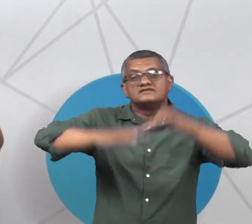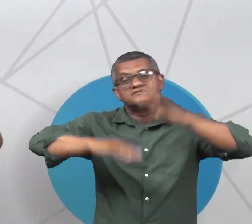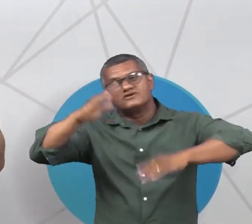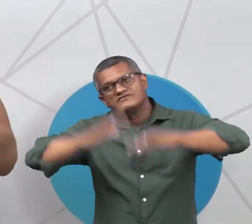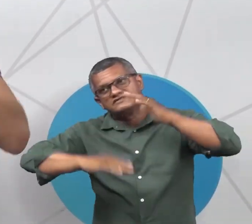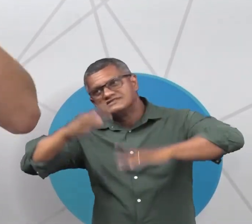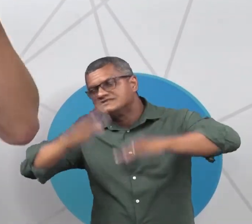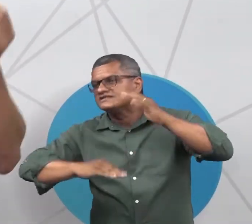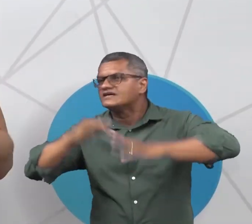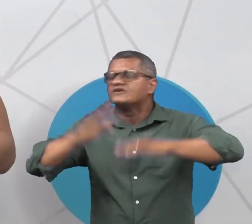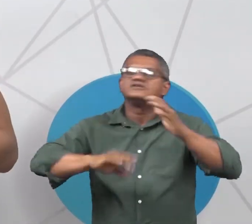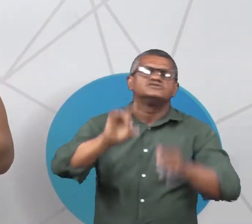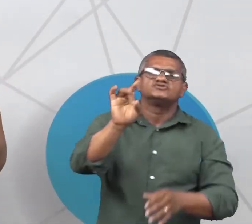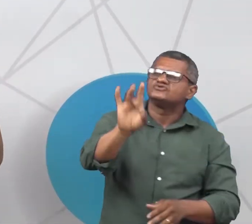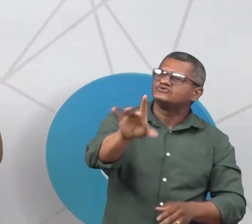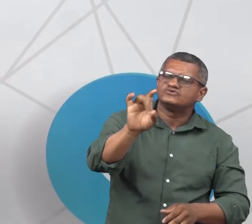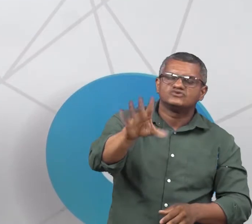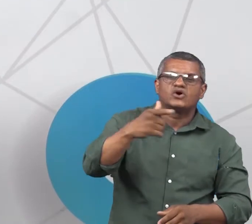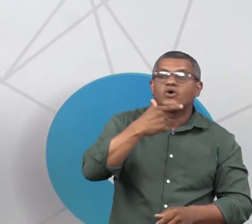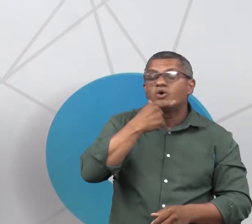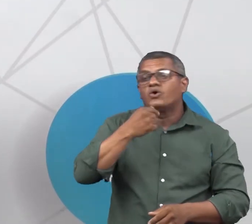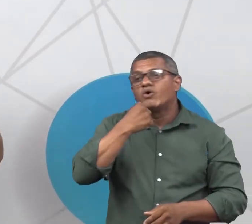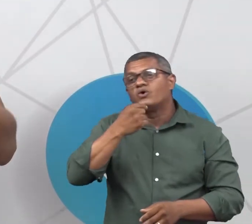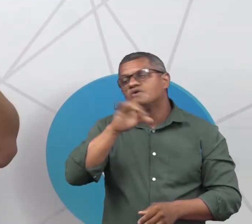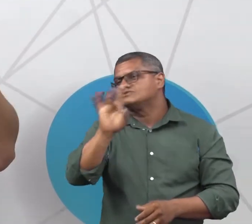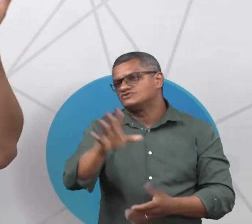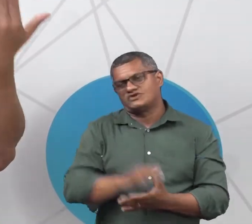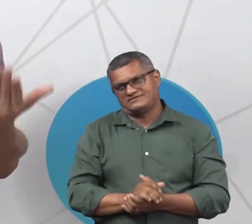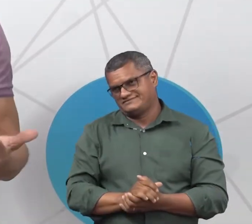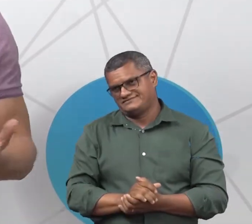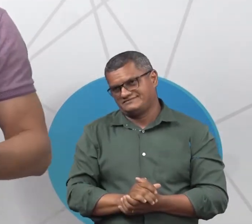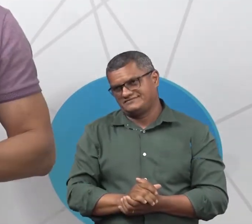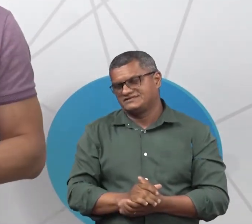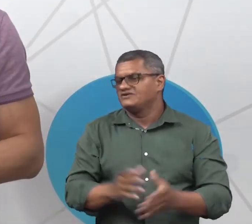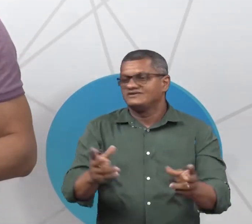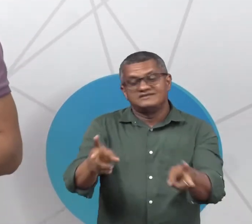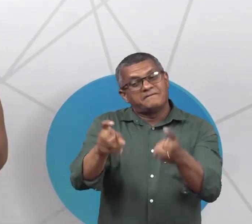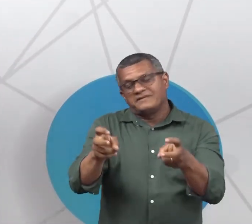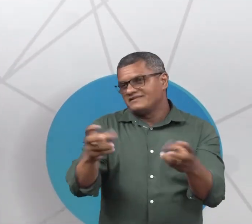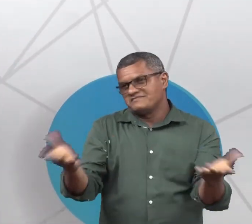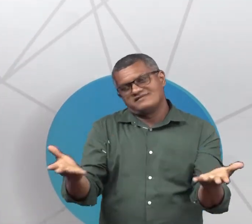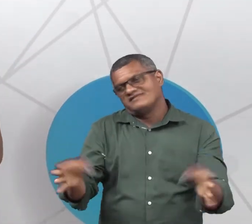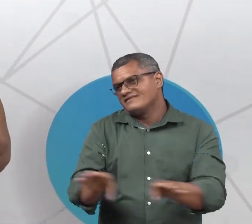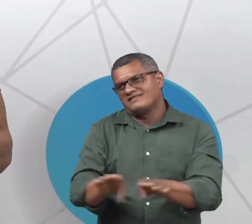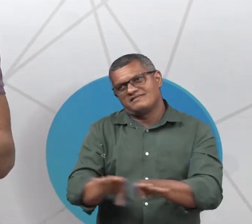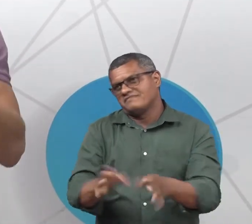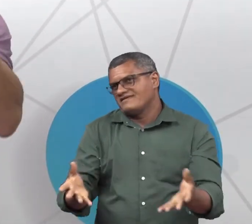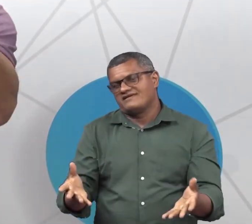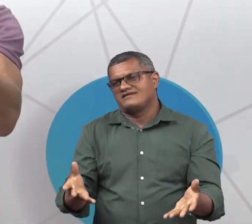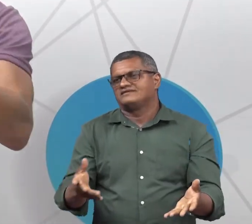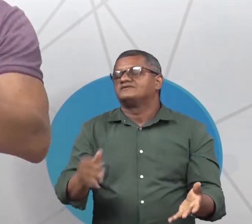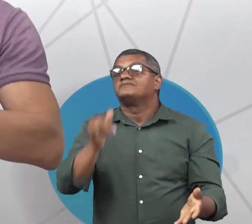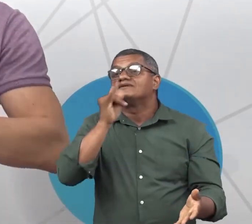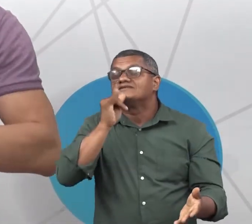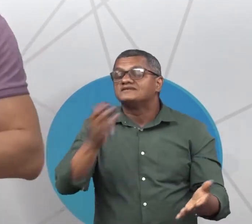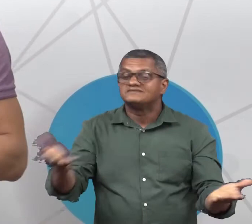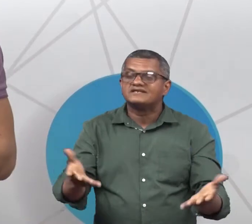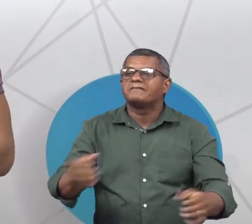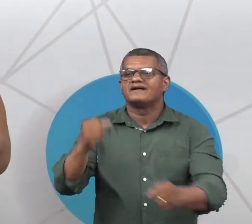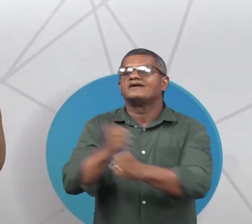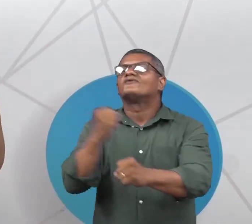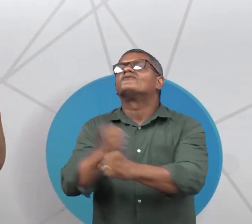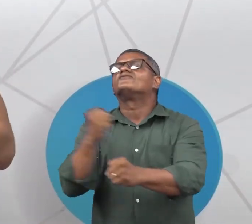elas foram dominadas somente por homens. E a gente ainda consegue perceber. Por exemplo, quem trabalha na